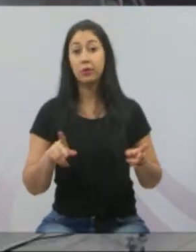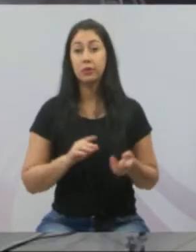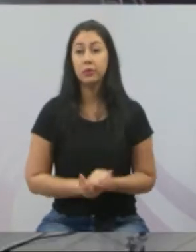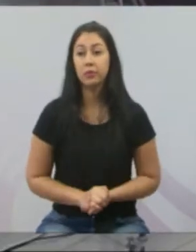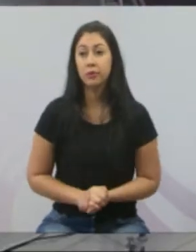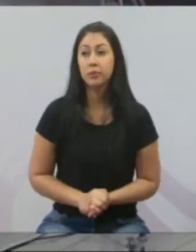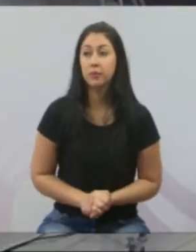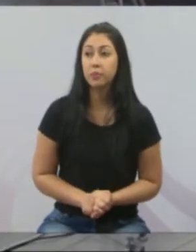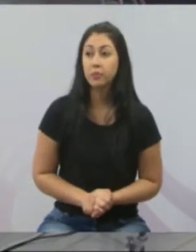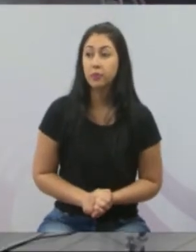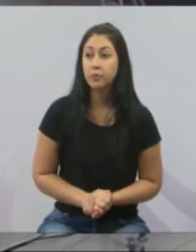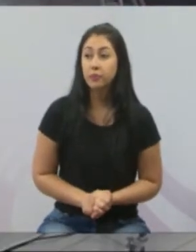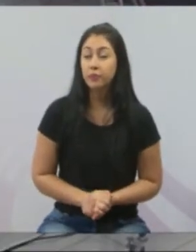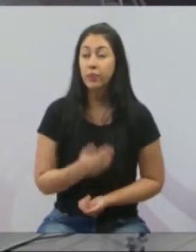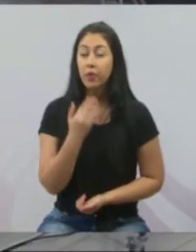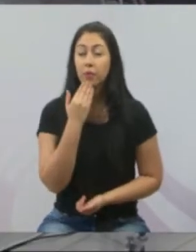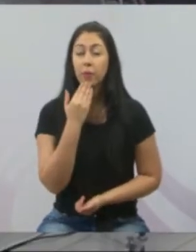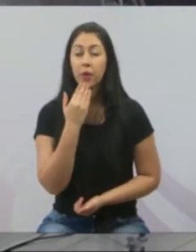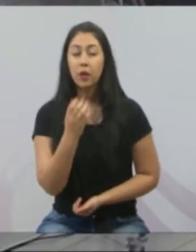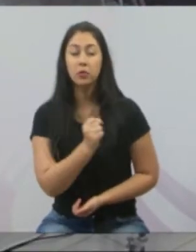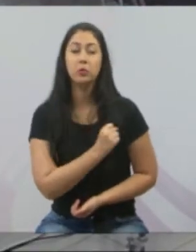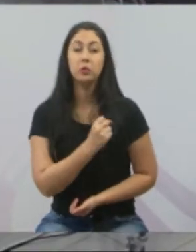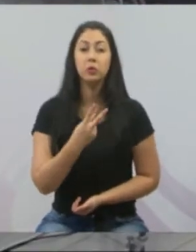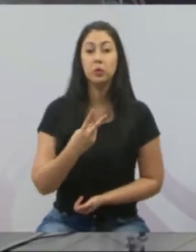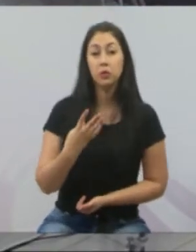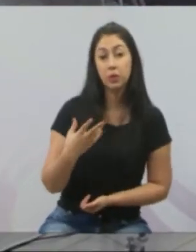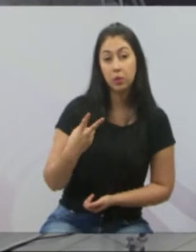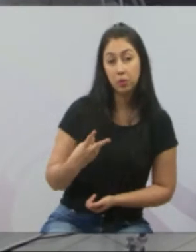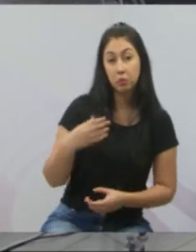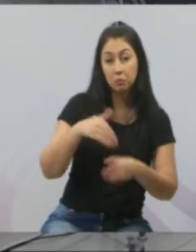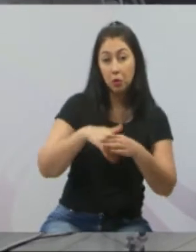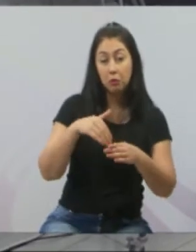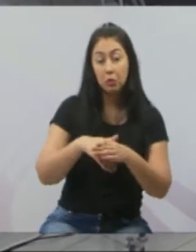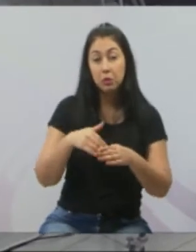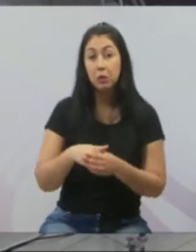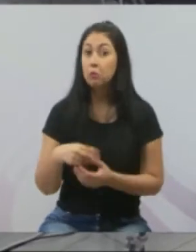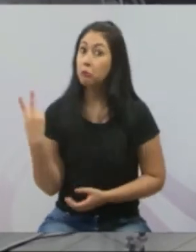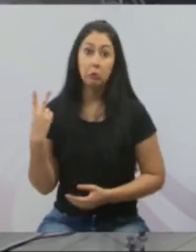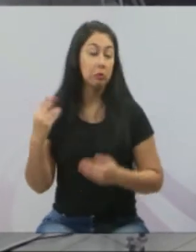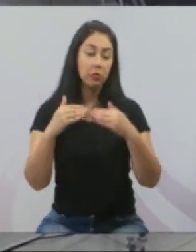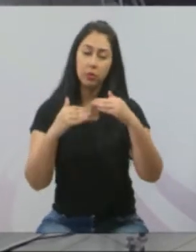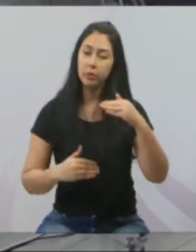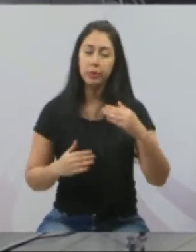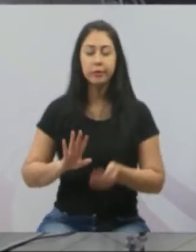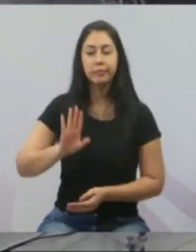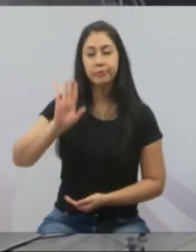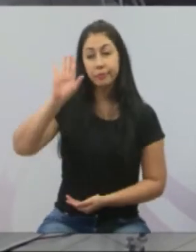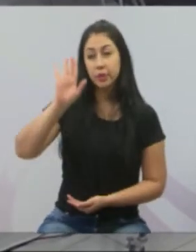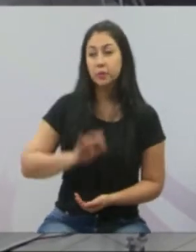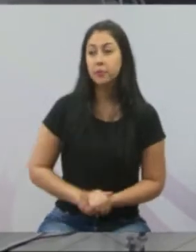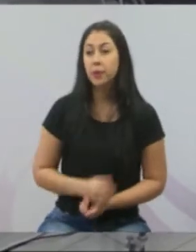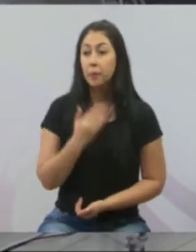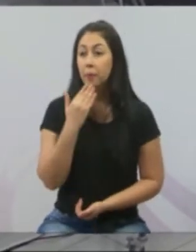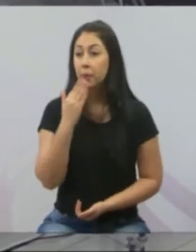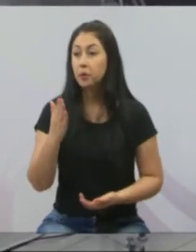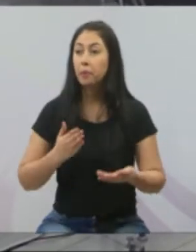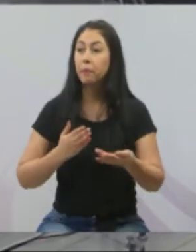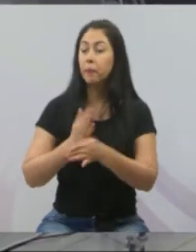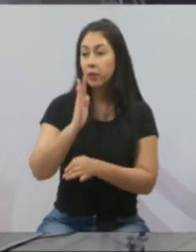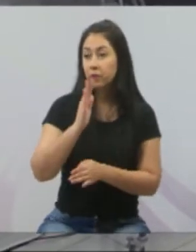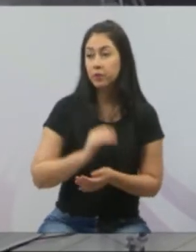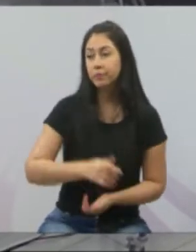momento. Porém, passado aquele momento e depois de refletir, as organizações de aposentados e pensionistas acharam necessidade em